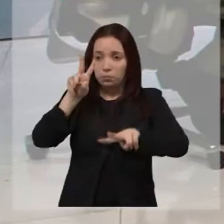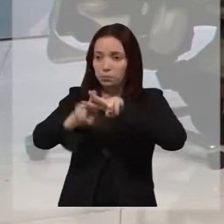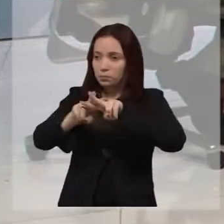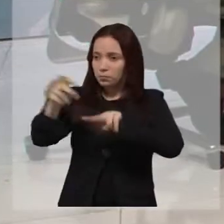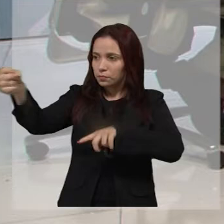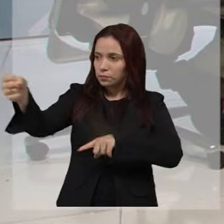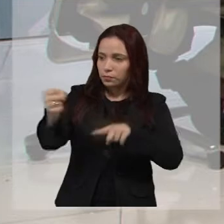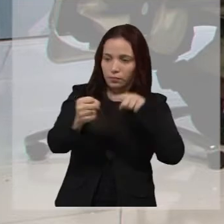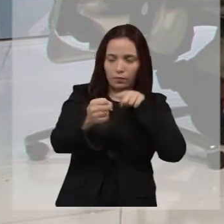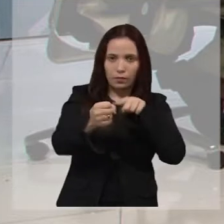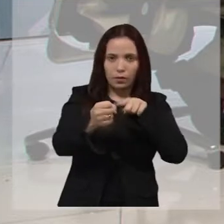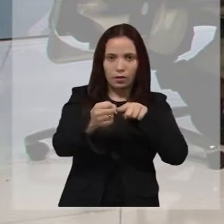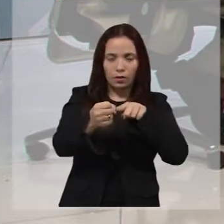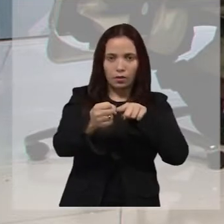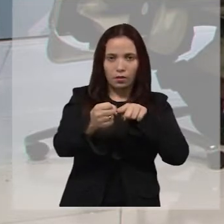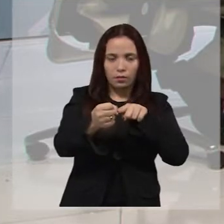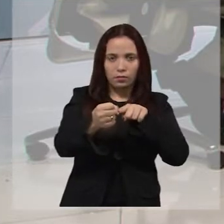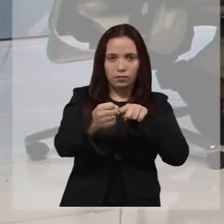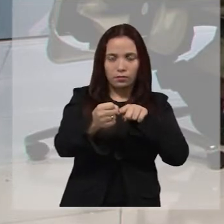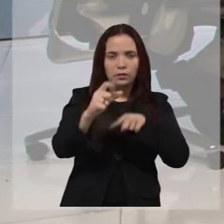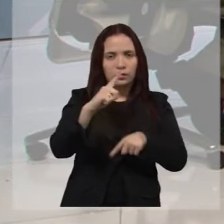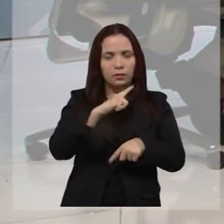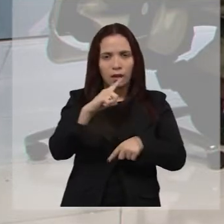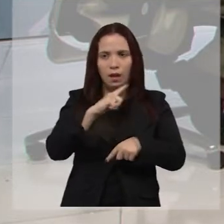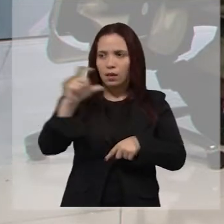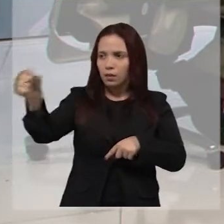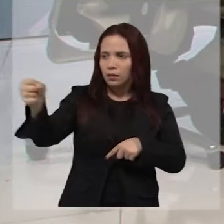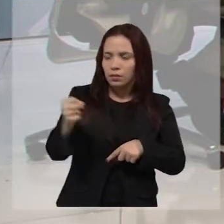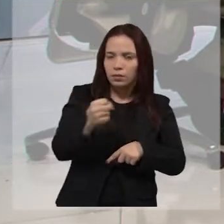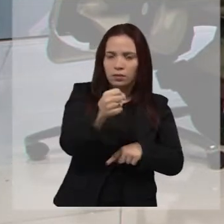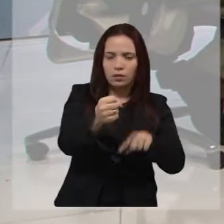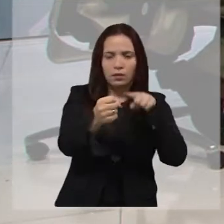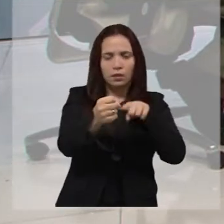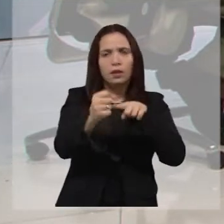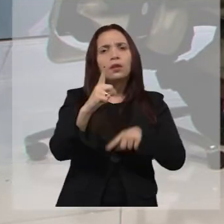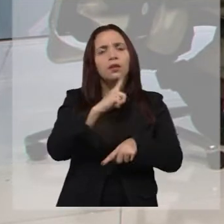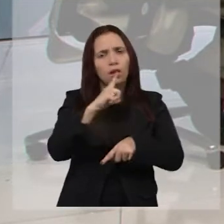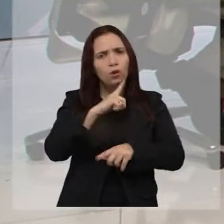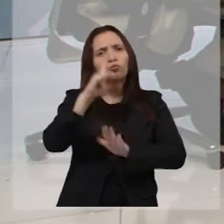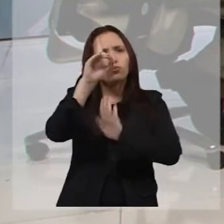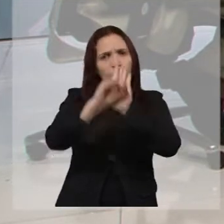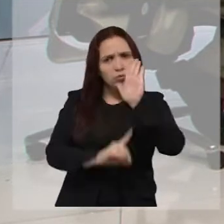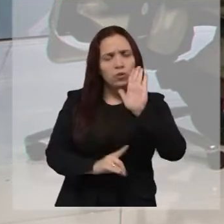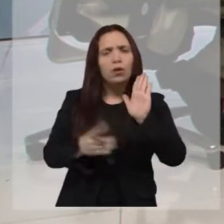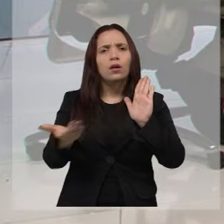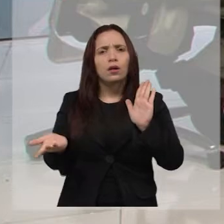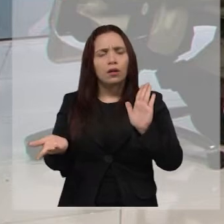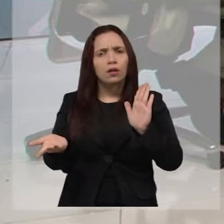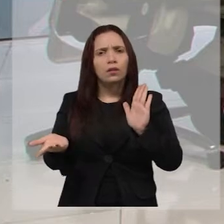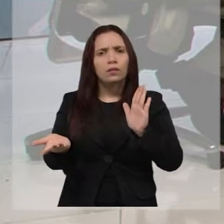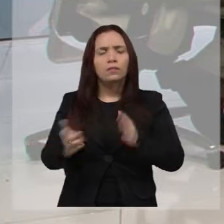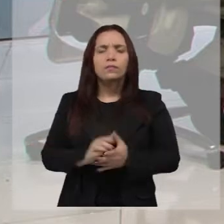preso não deve ser tratado dentro daquilo que os direitos, né,